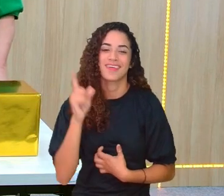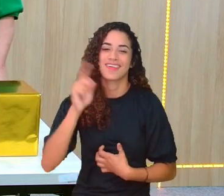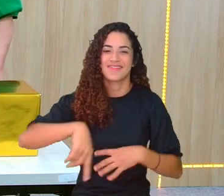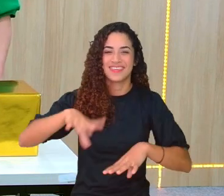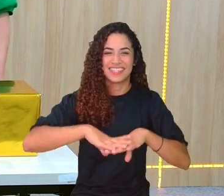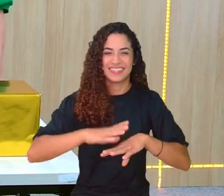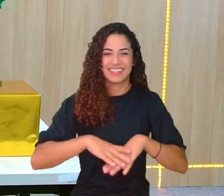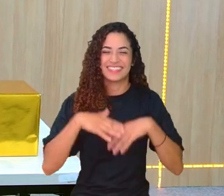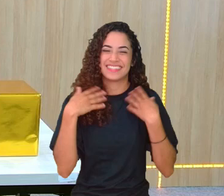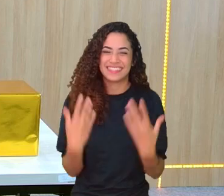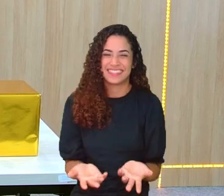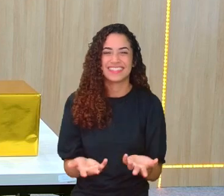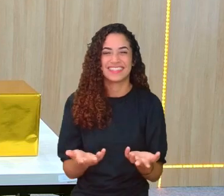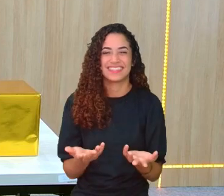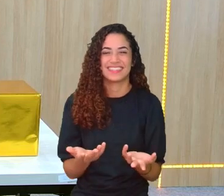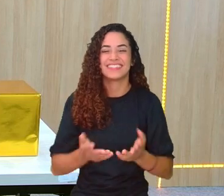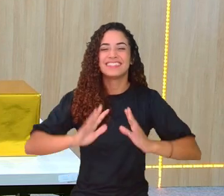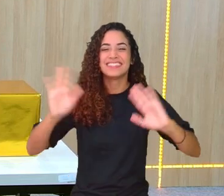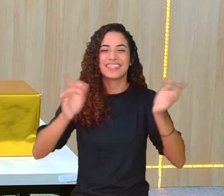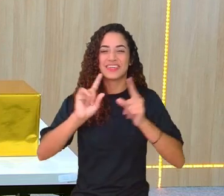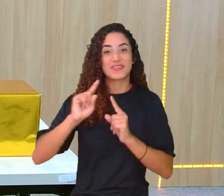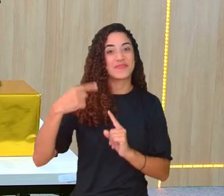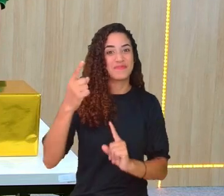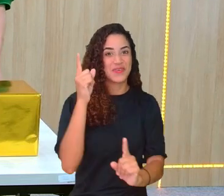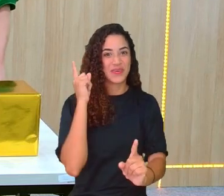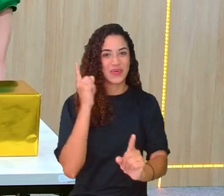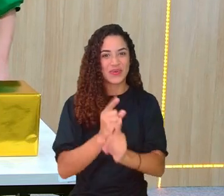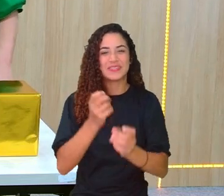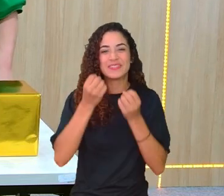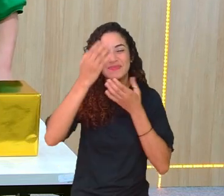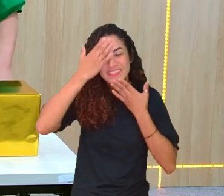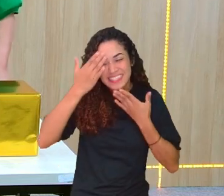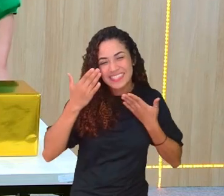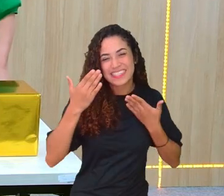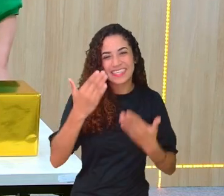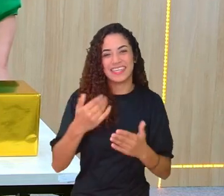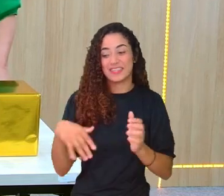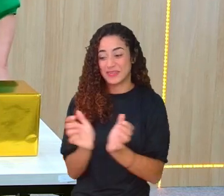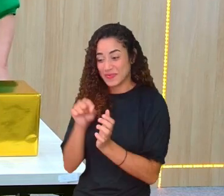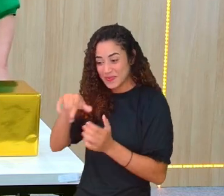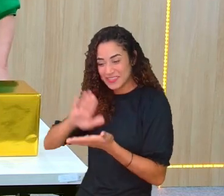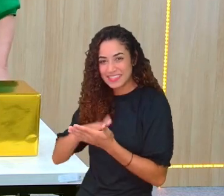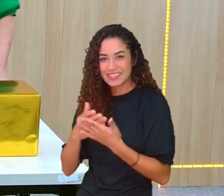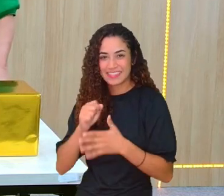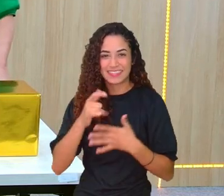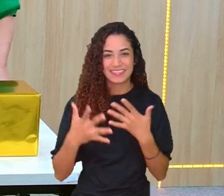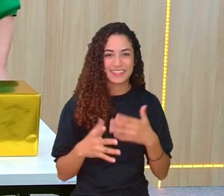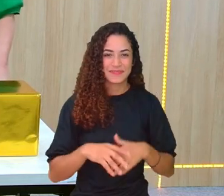Bom, turma. Até a próxima. E muito obrigada aí, equipe de Libras.